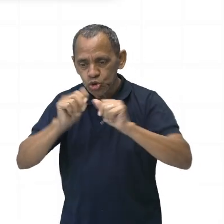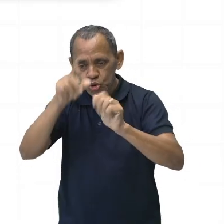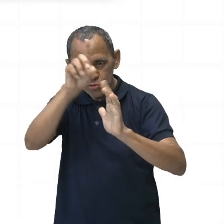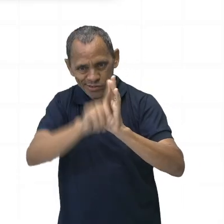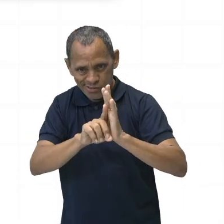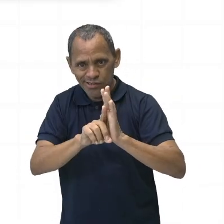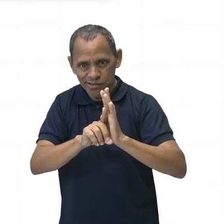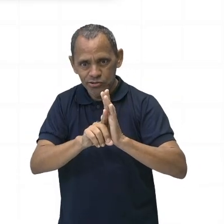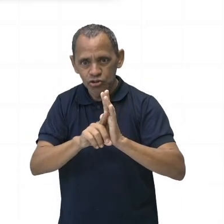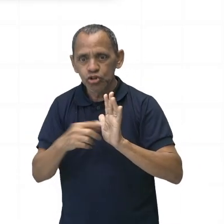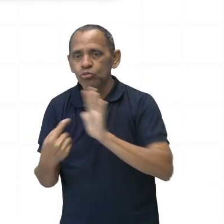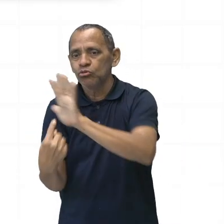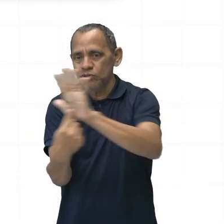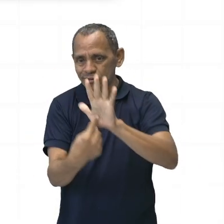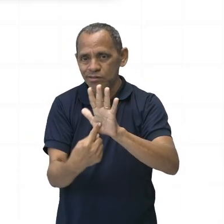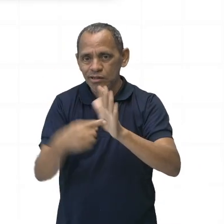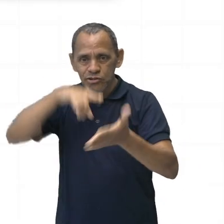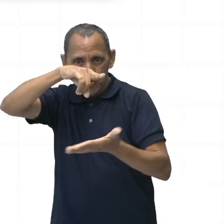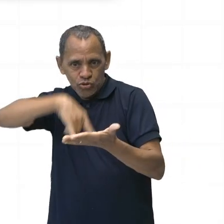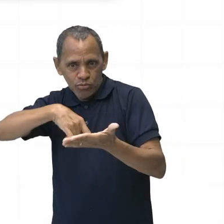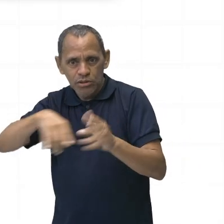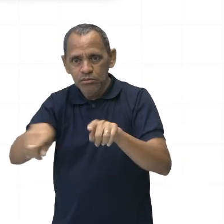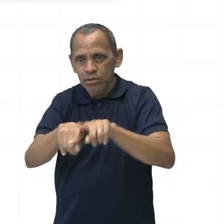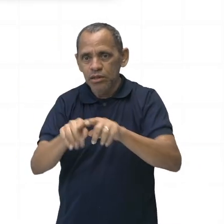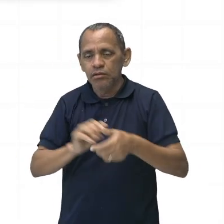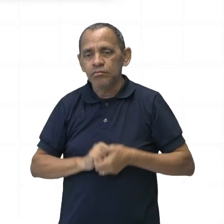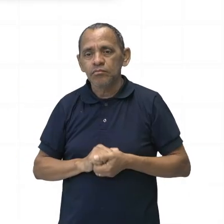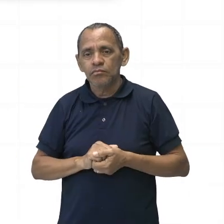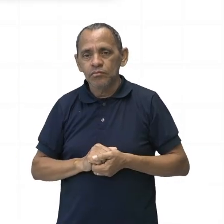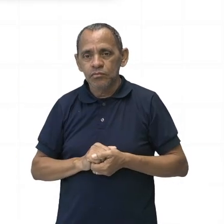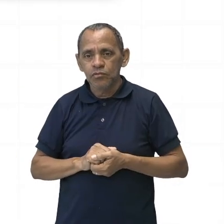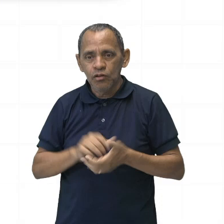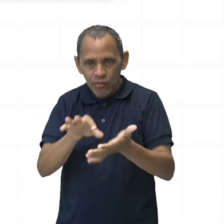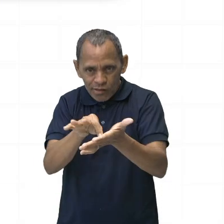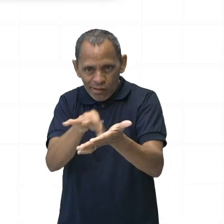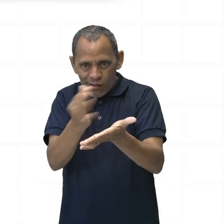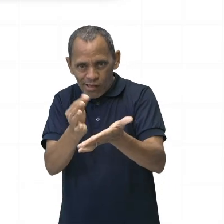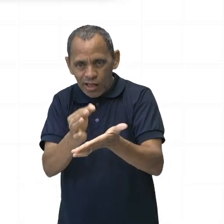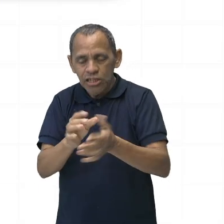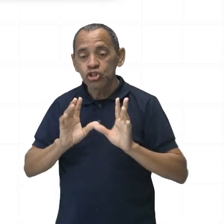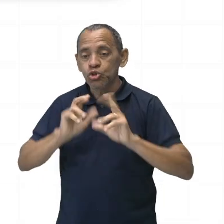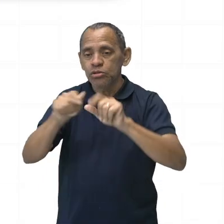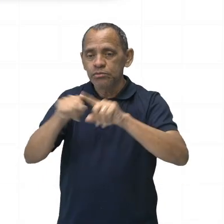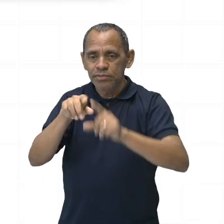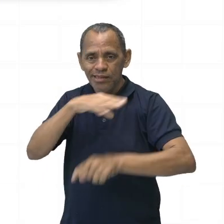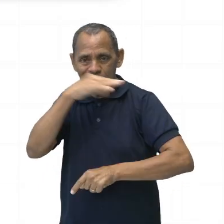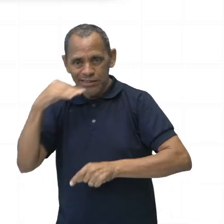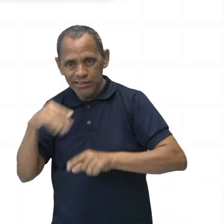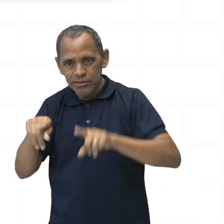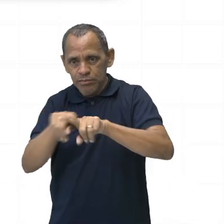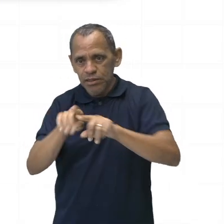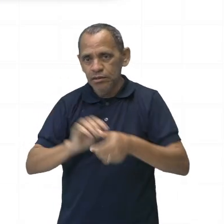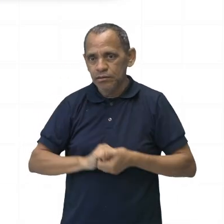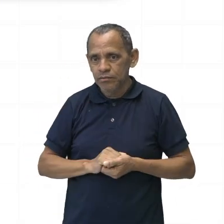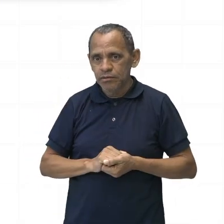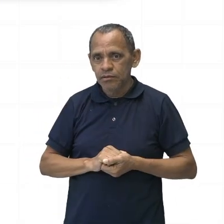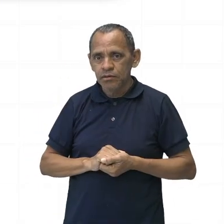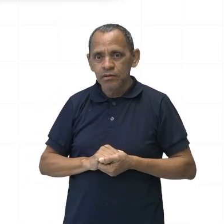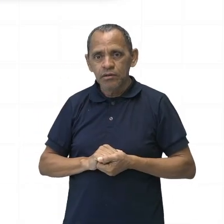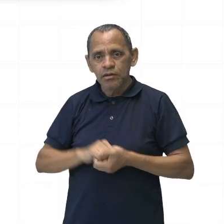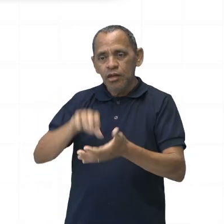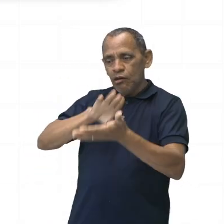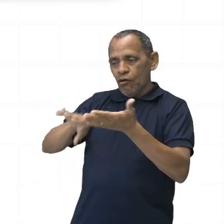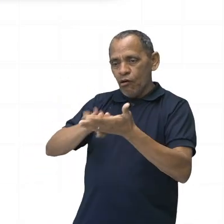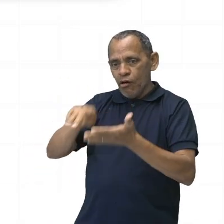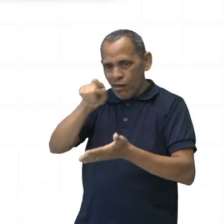declaração. Esses direitos serão outorgados a todas as crianças, sem qualquer exceção, distinção ou discriminação por